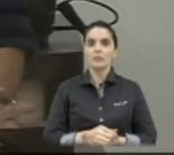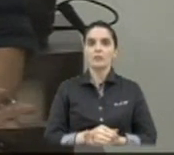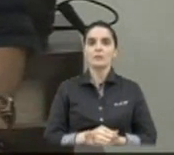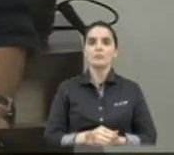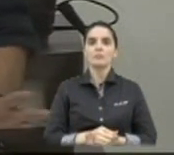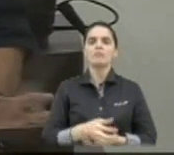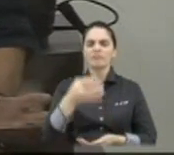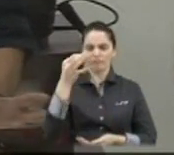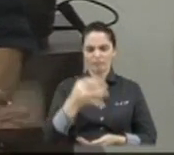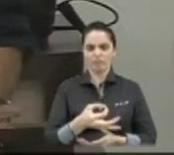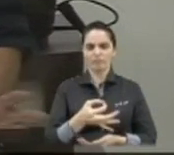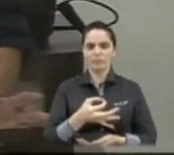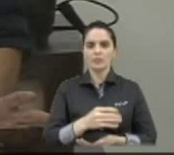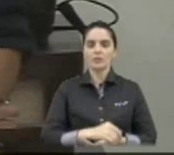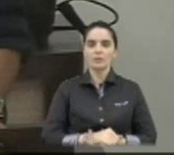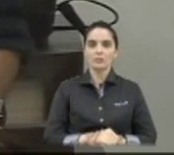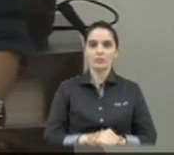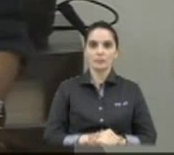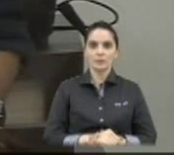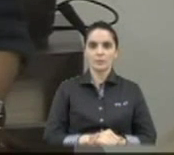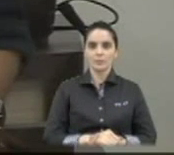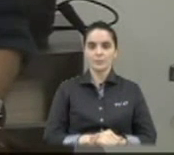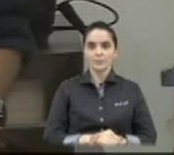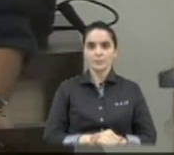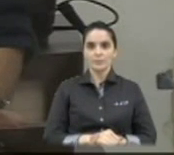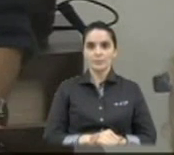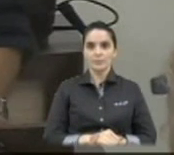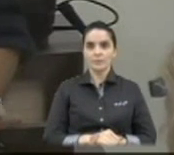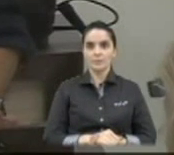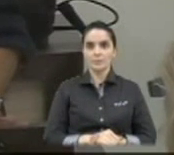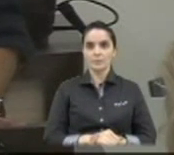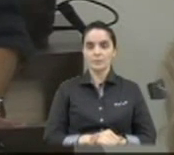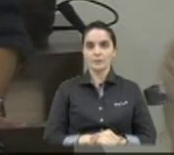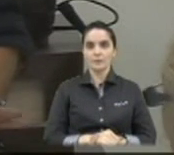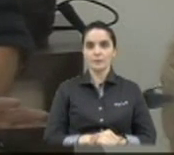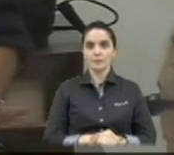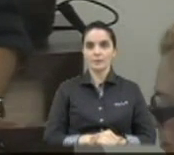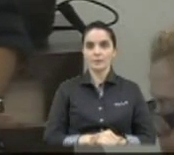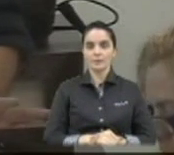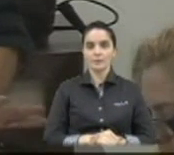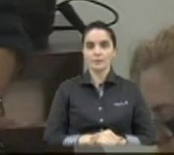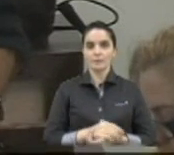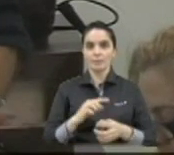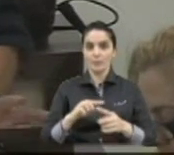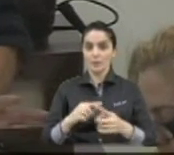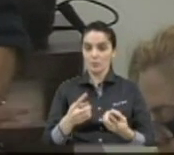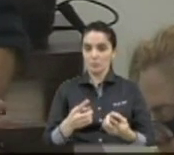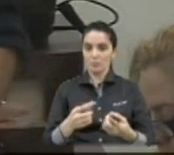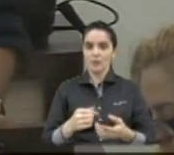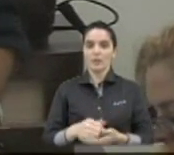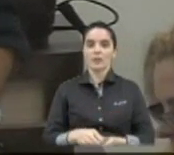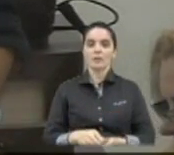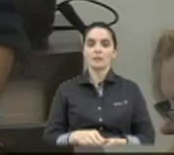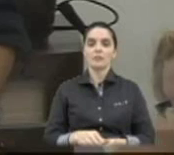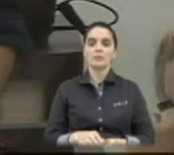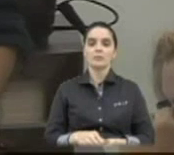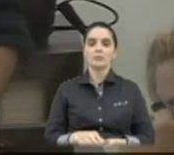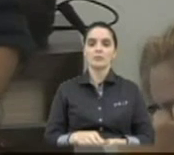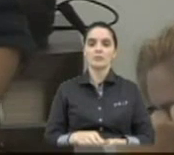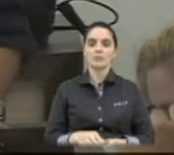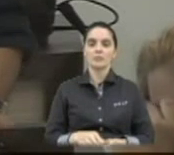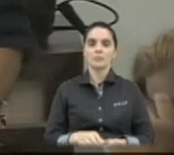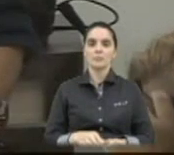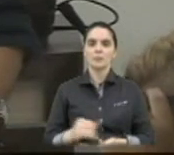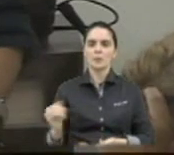que eu acho uma homenagem justa, né, não digo que é tardia, porque sempre é tempo, mas que já era hora mesmo dela